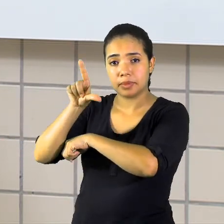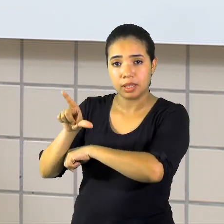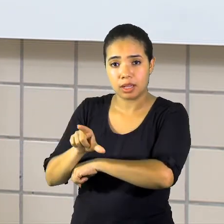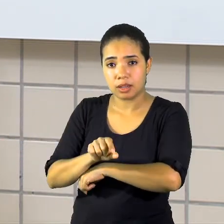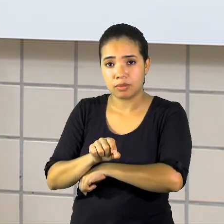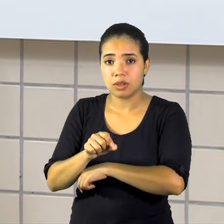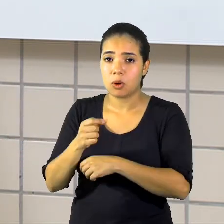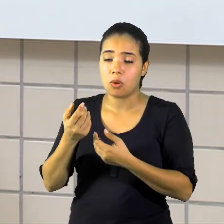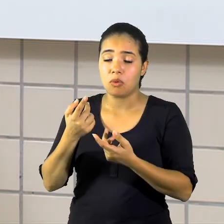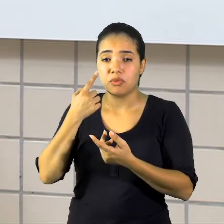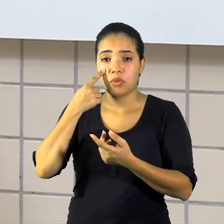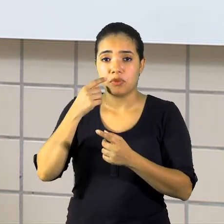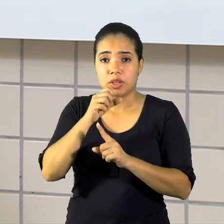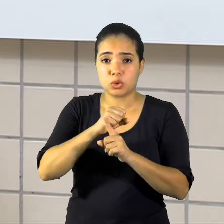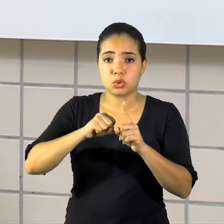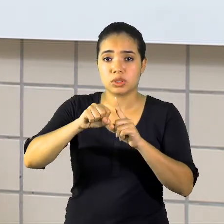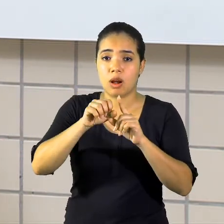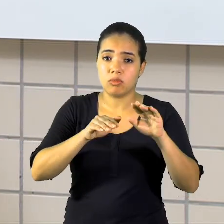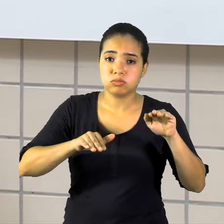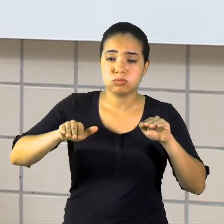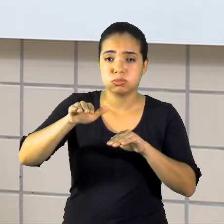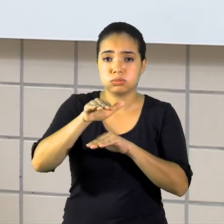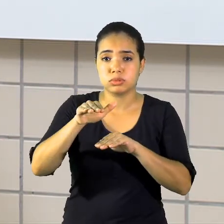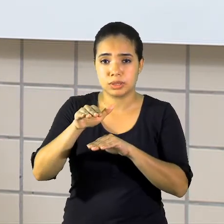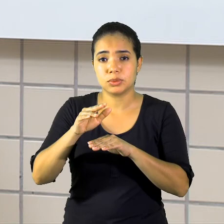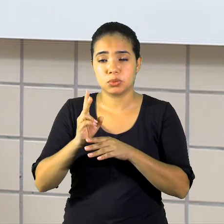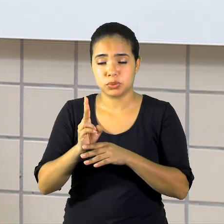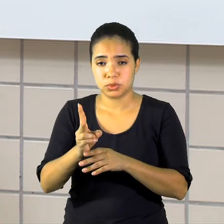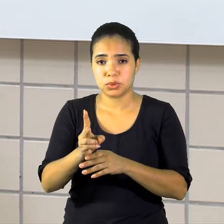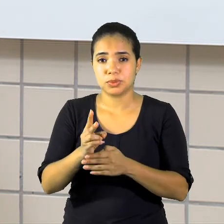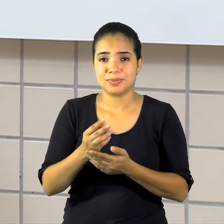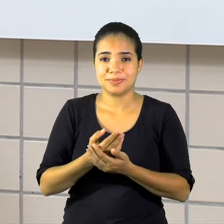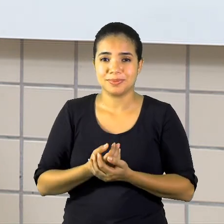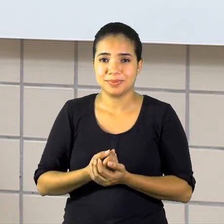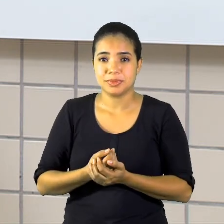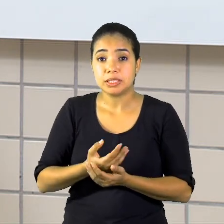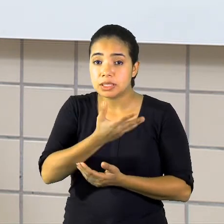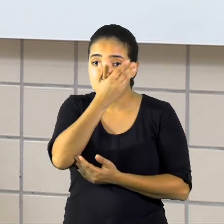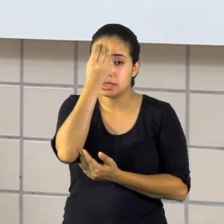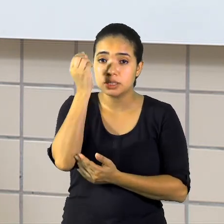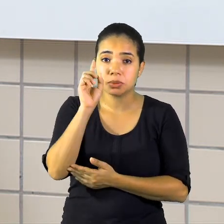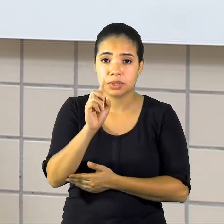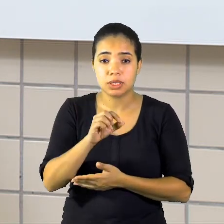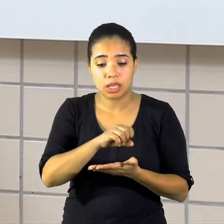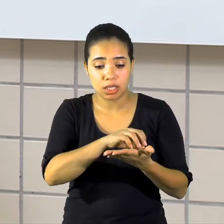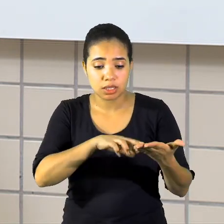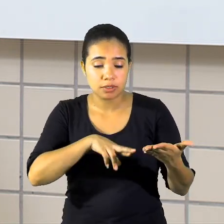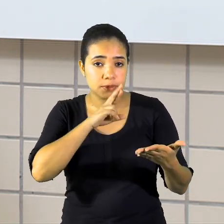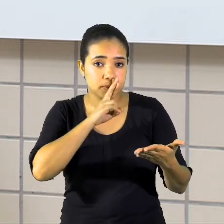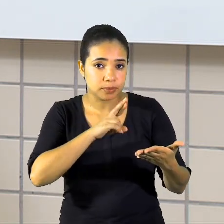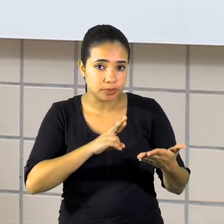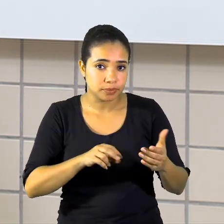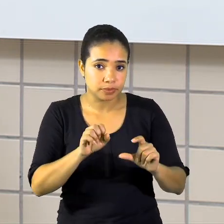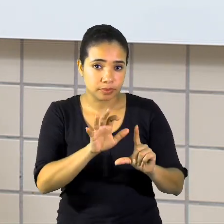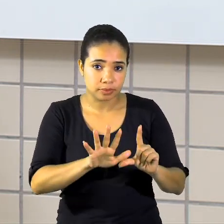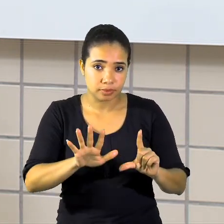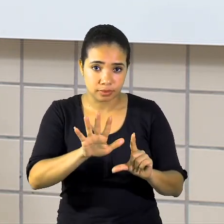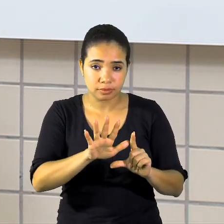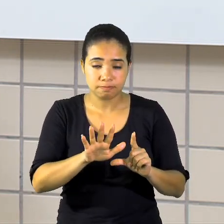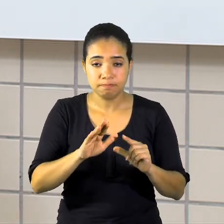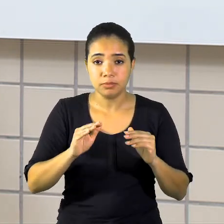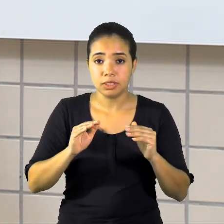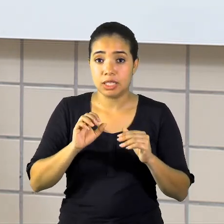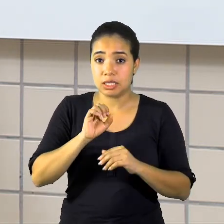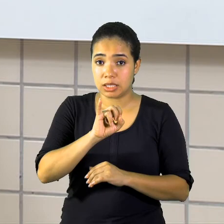como desigualdade, a gente vai continuar nesses temas. Não esqueçam de fazer as atividades no portal. Caso